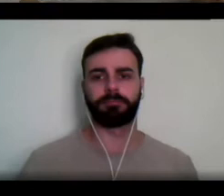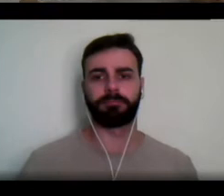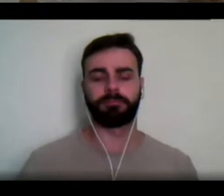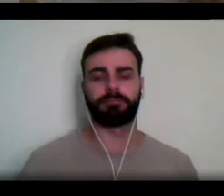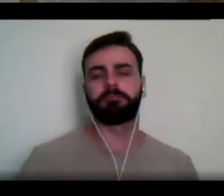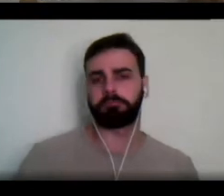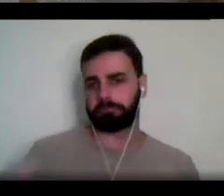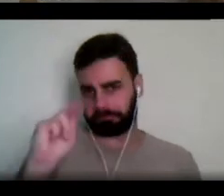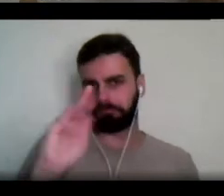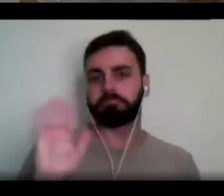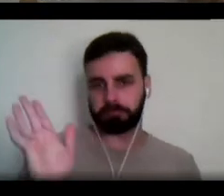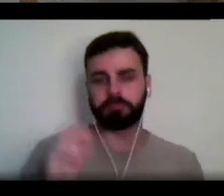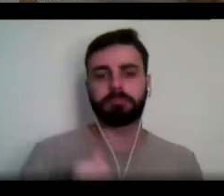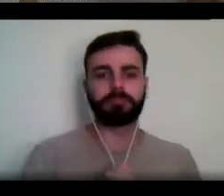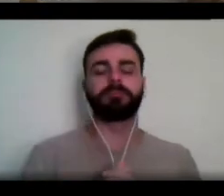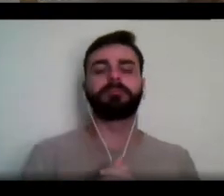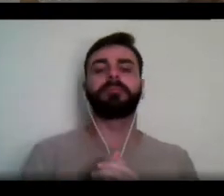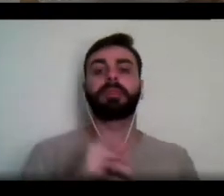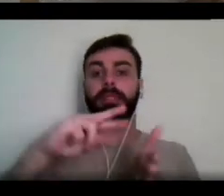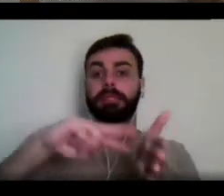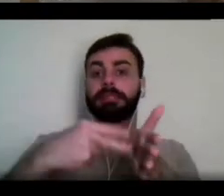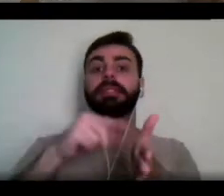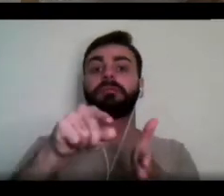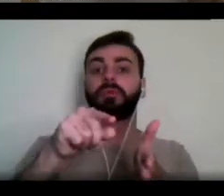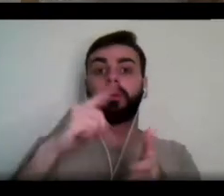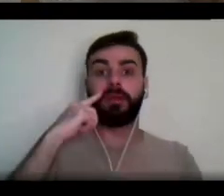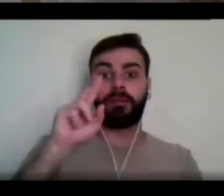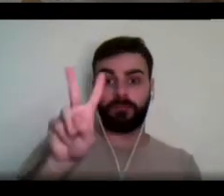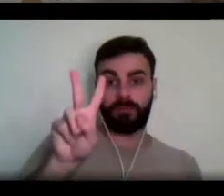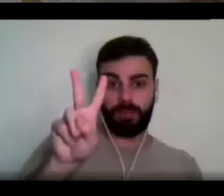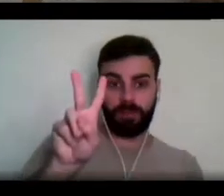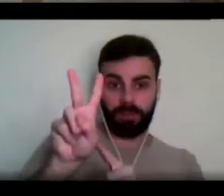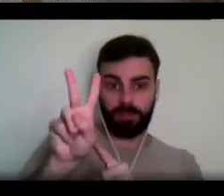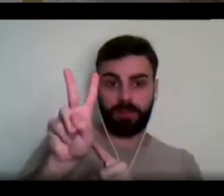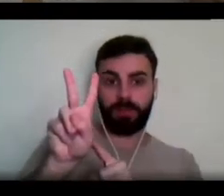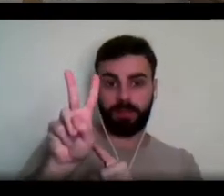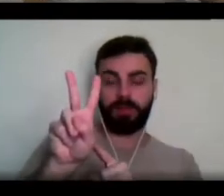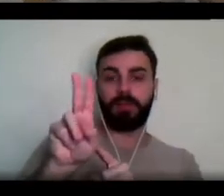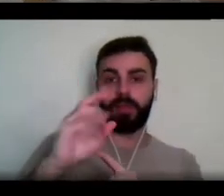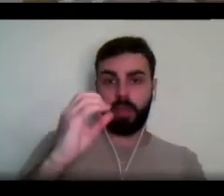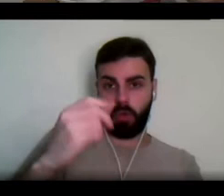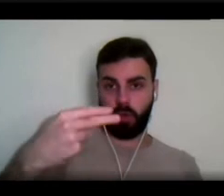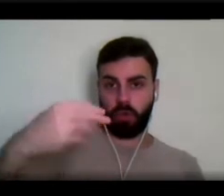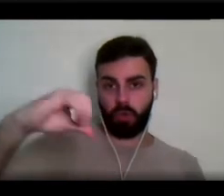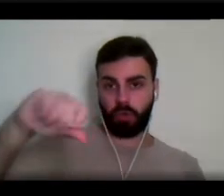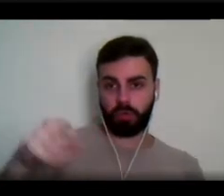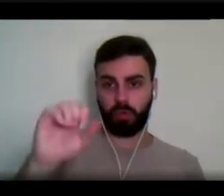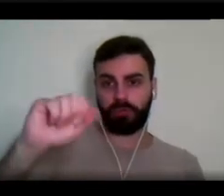Então, o significado físico é essa velocidade aqui, ela é a velocidade